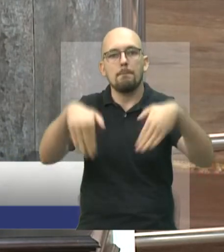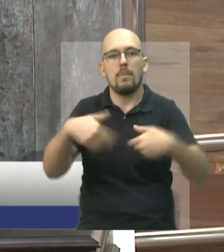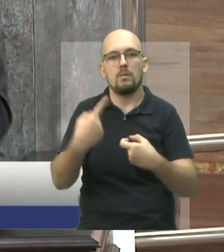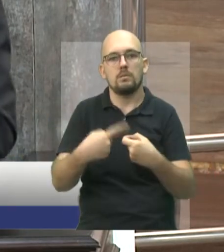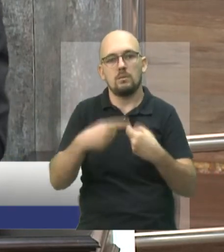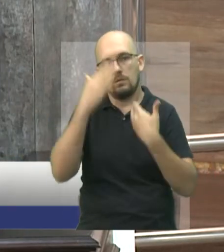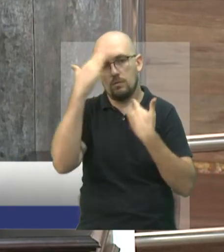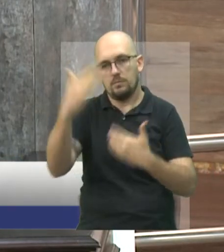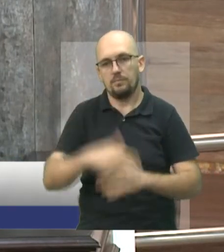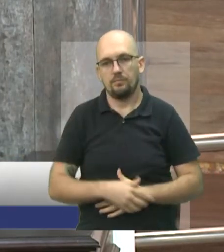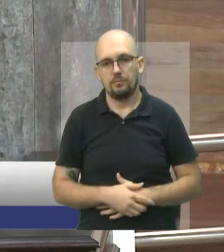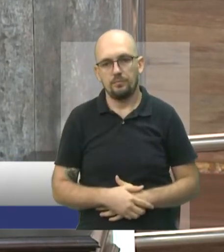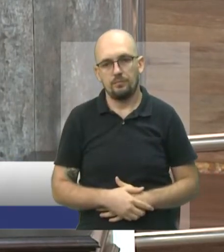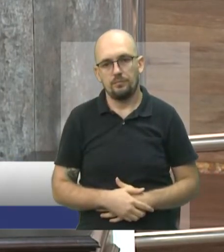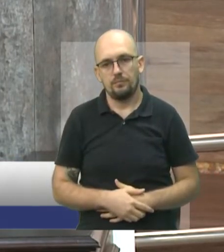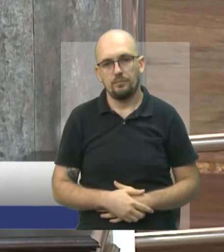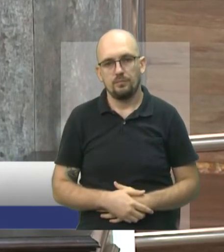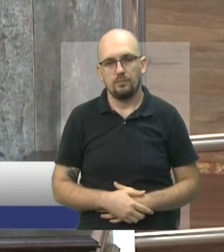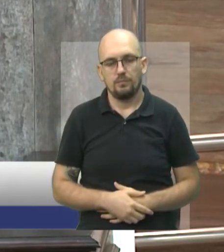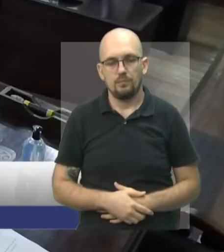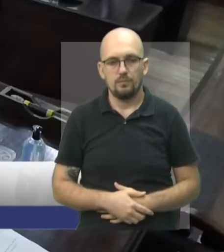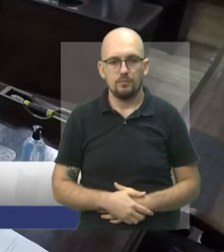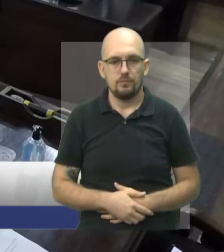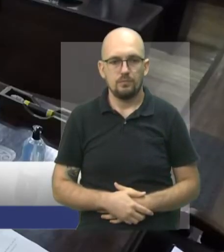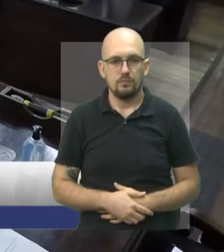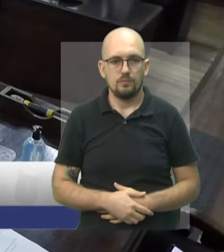Muito obrigado. Com a palavra.